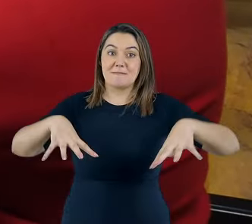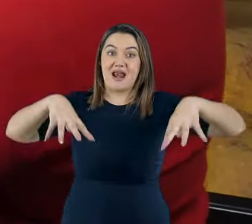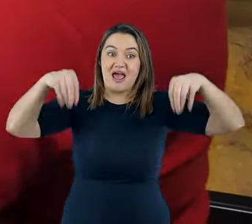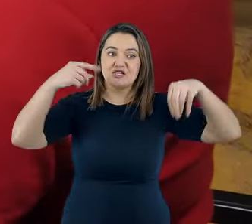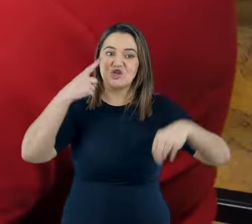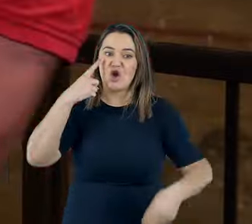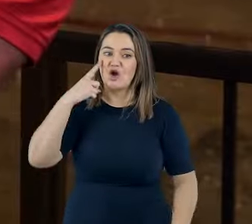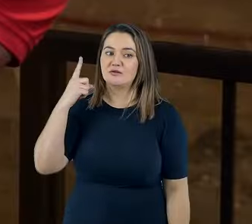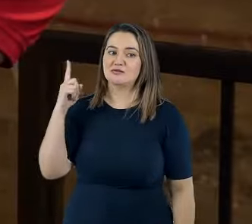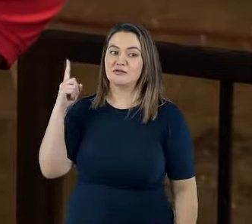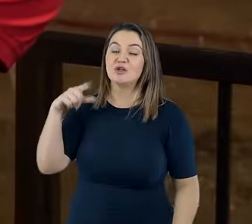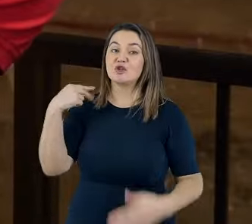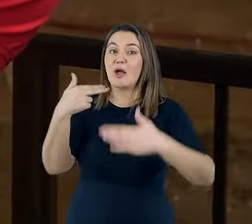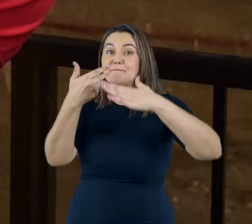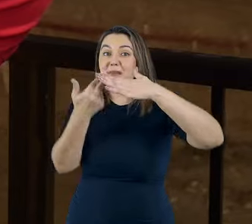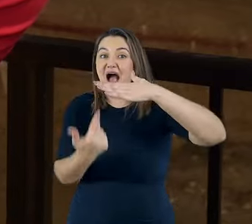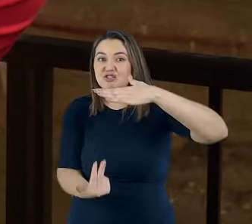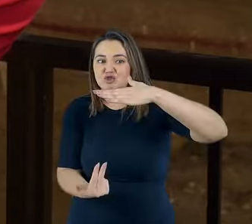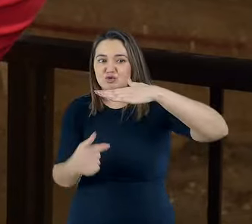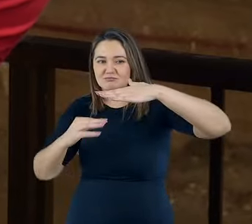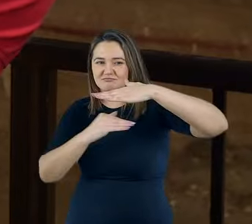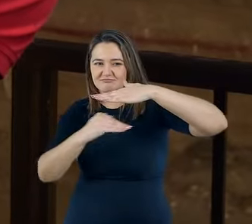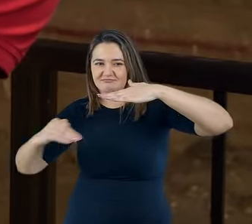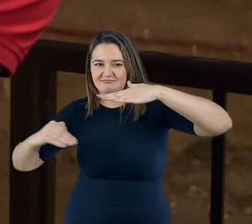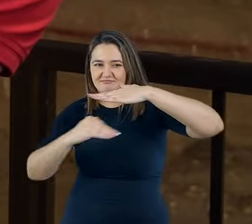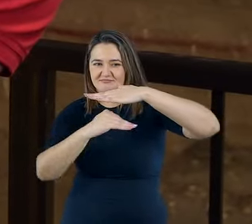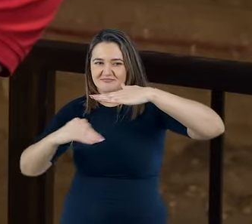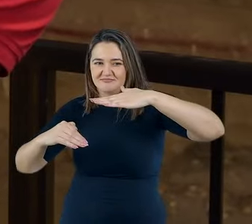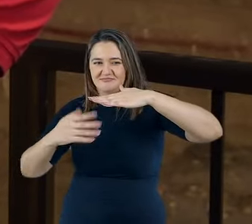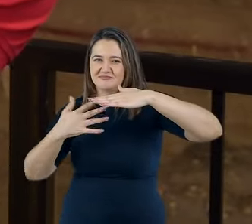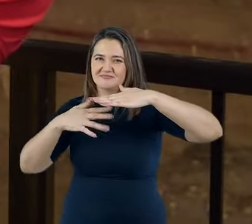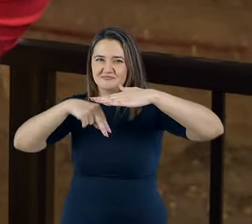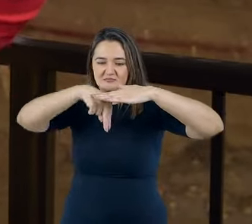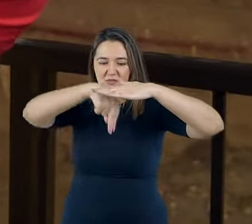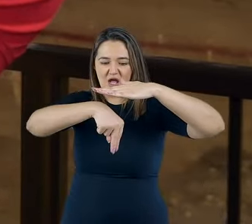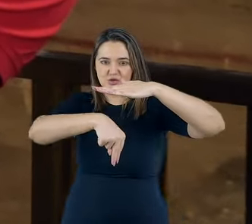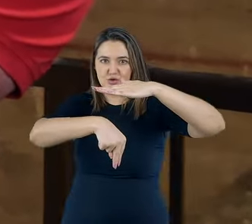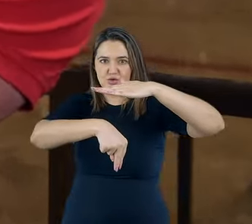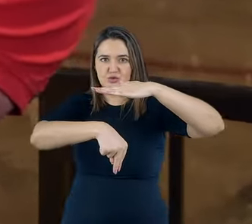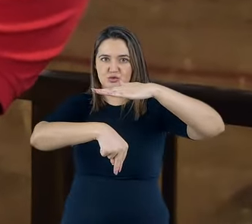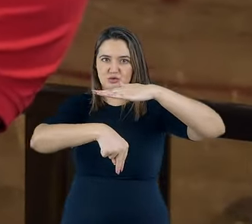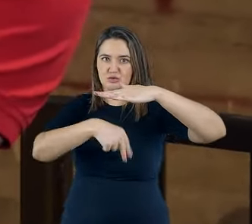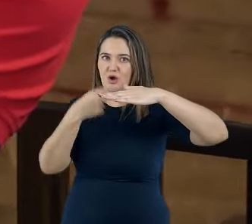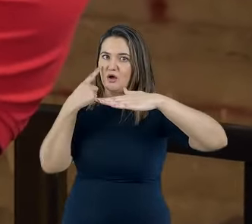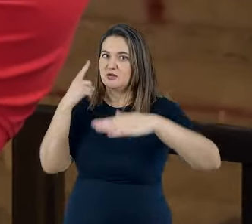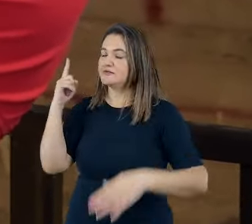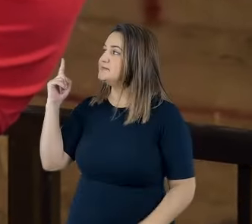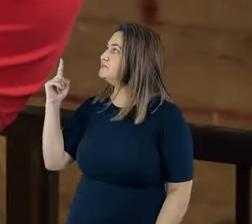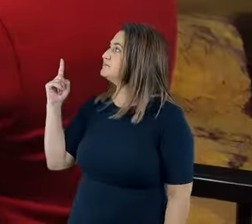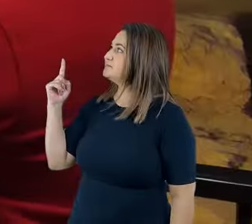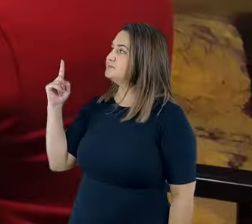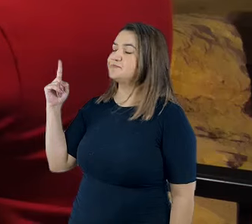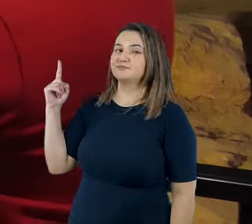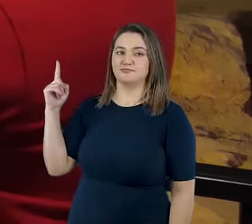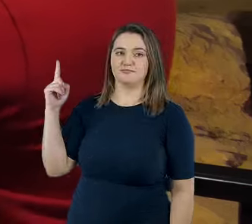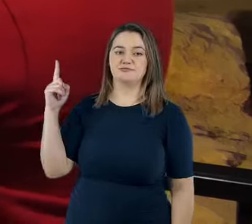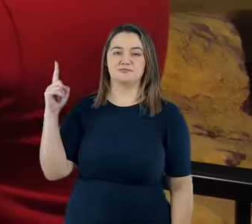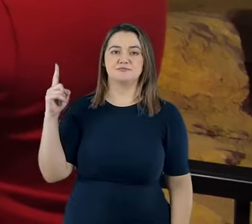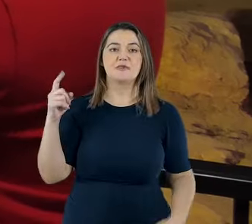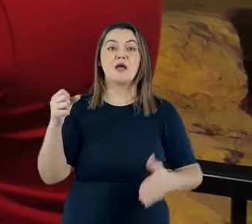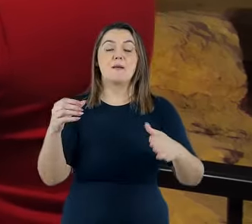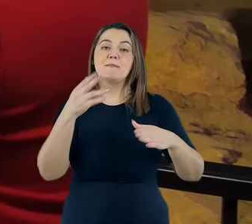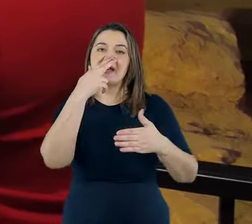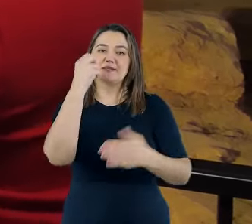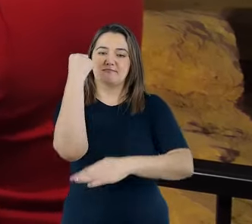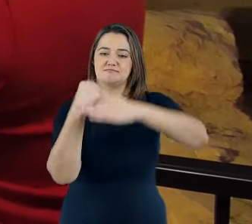esse é o palácio de Herodes, e nós estaríamos debaixo desse palácio. Em algum canto por aqui, assim, mais ou provavelmente. Menos? Provavelmente, talvez por aqui. Seria aqui